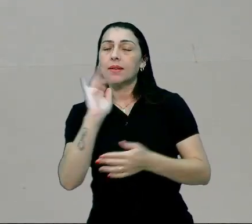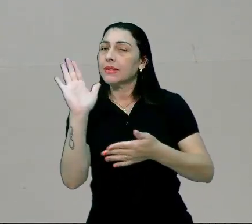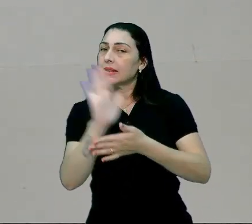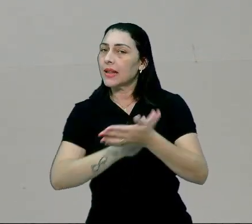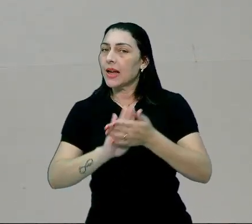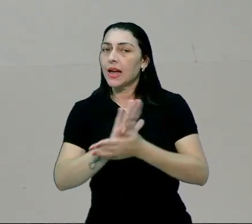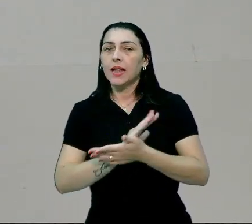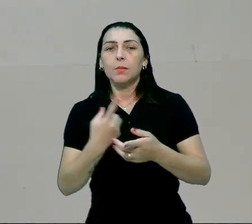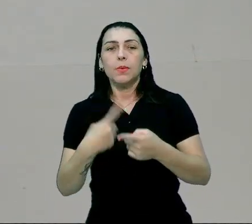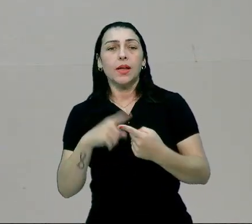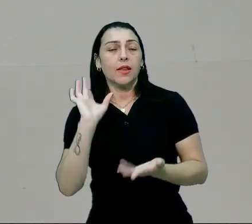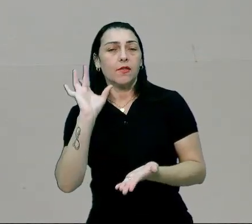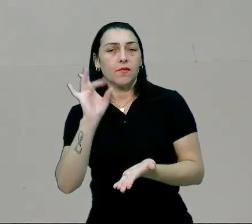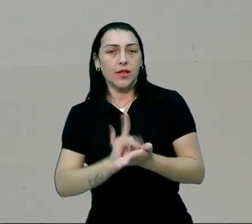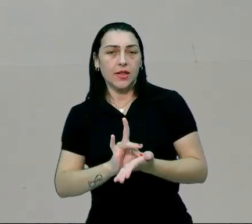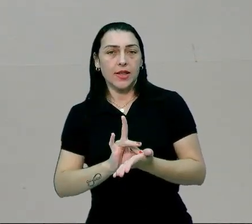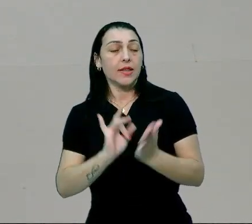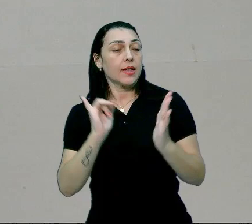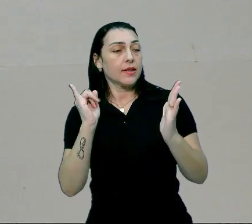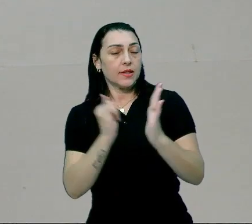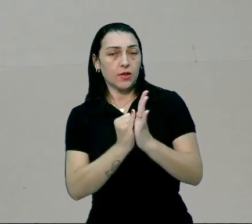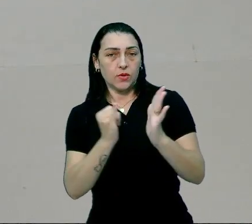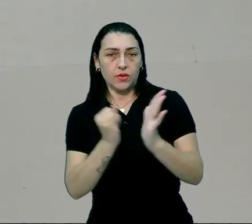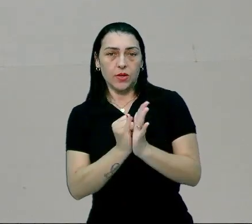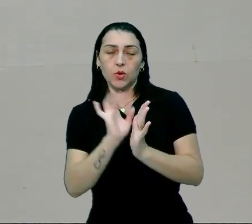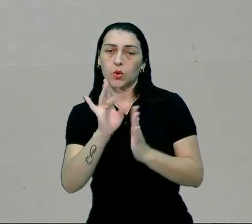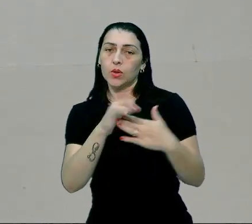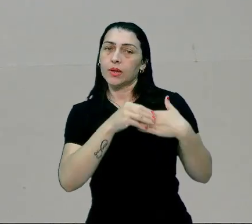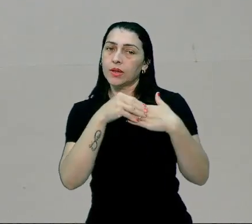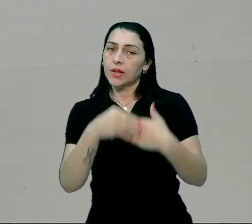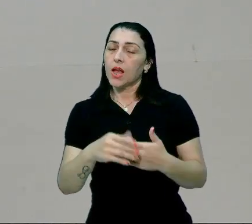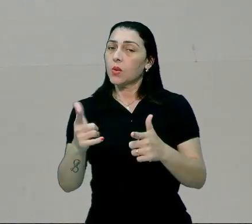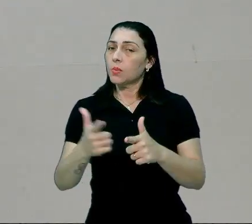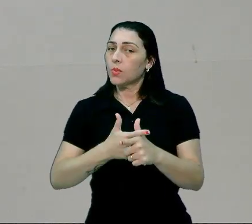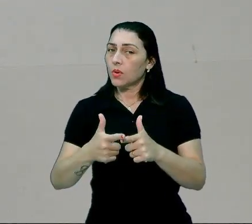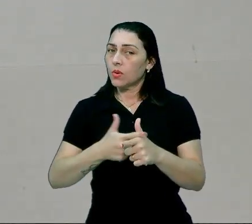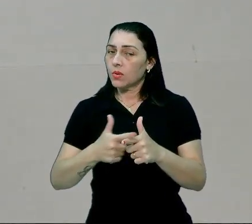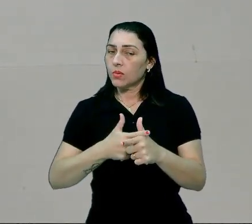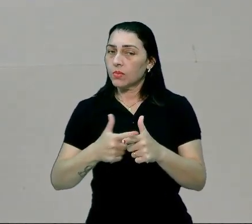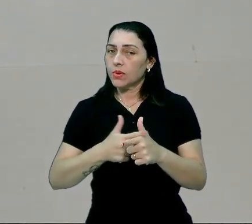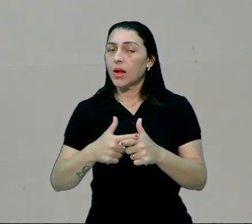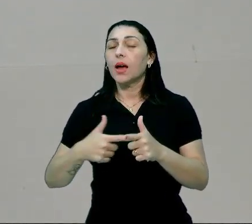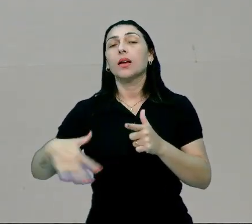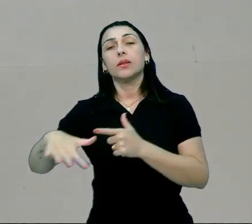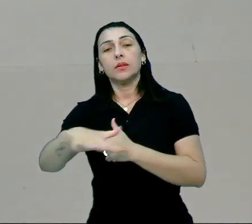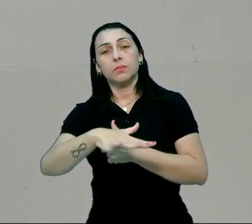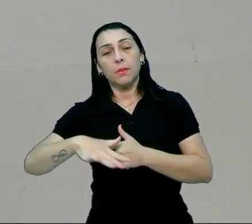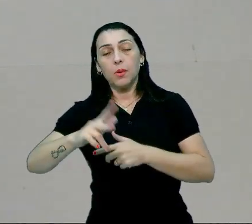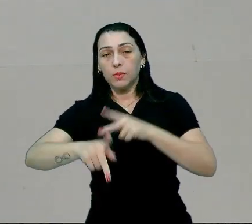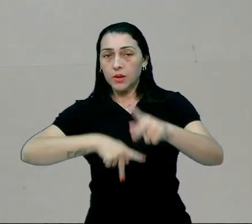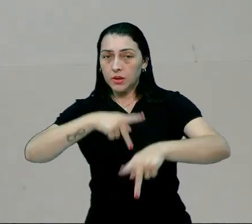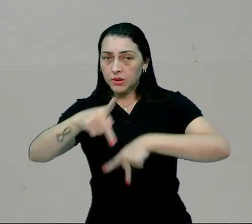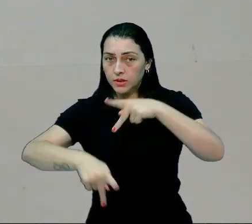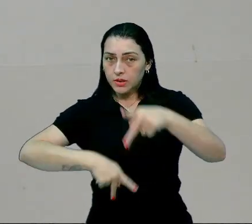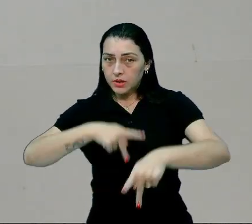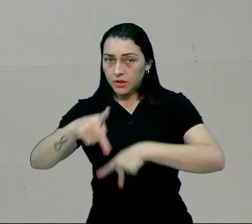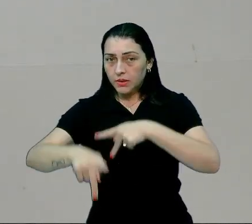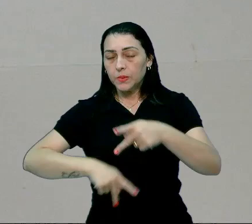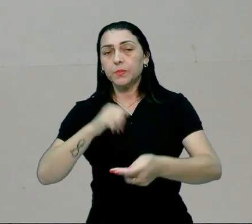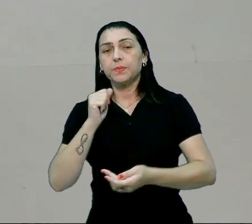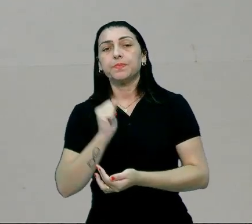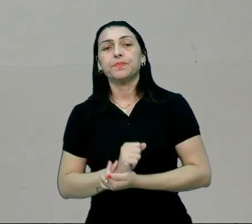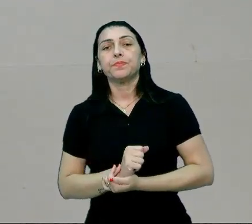porque, na verdade, essas entidades, elas só trazem o problema à população. Então,